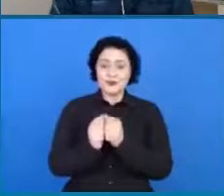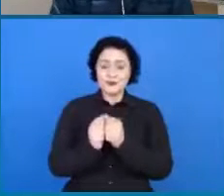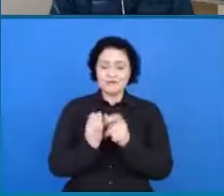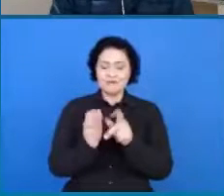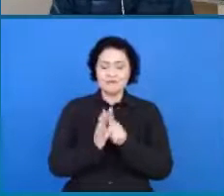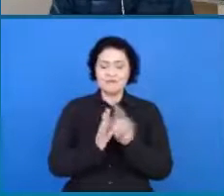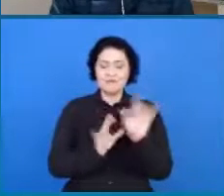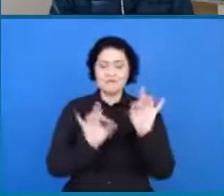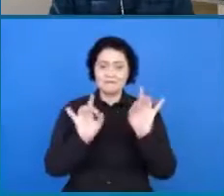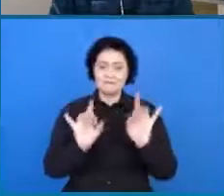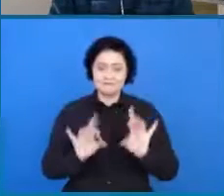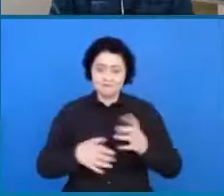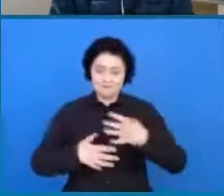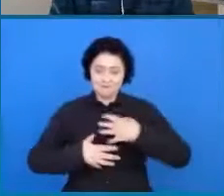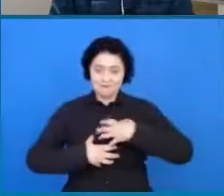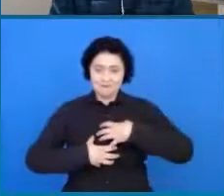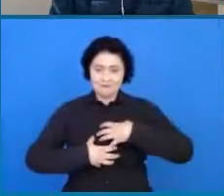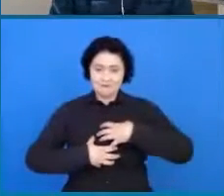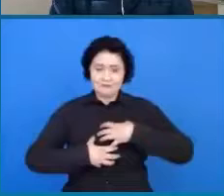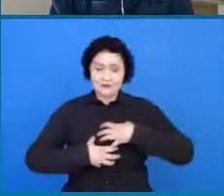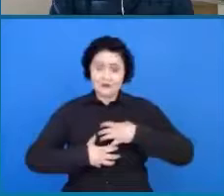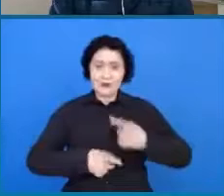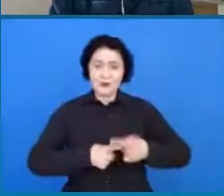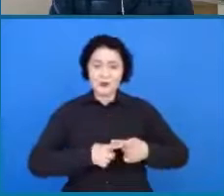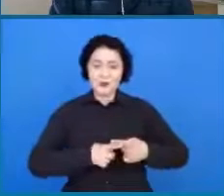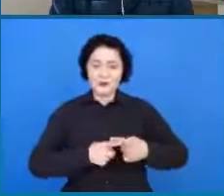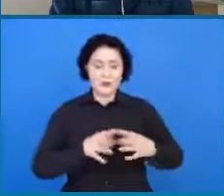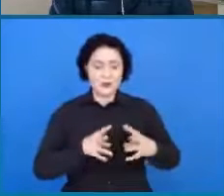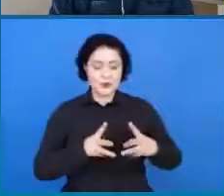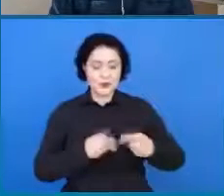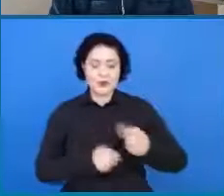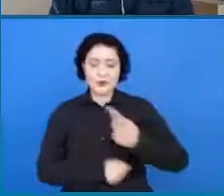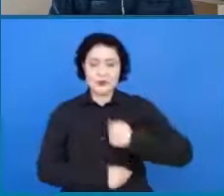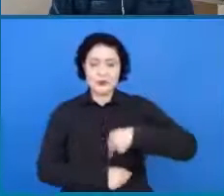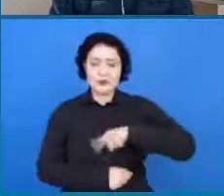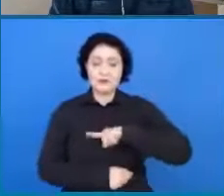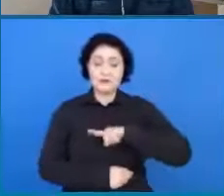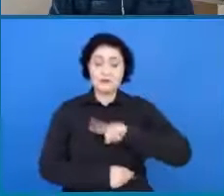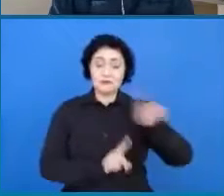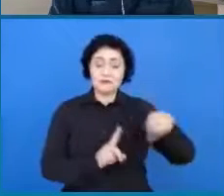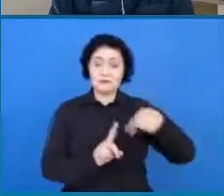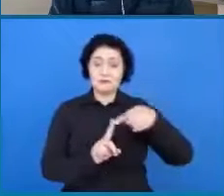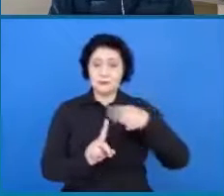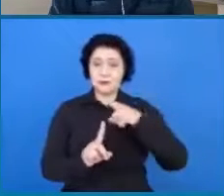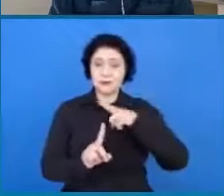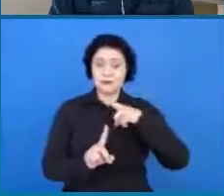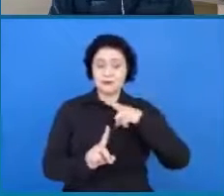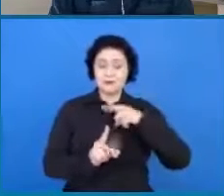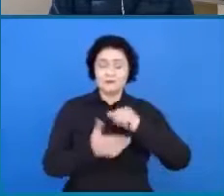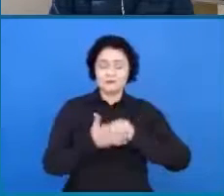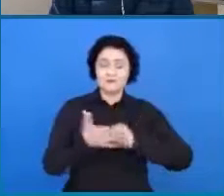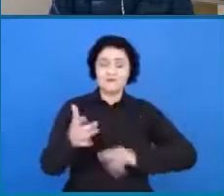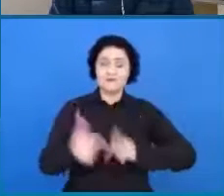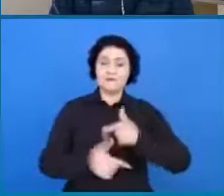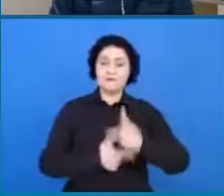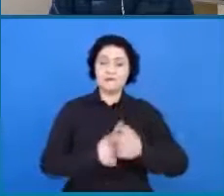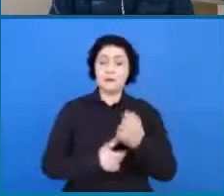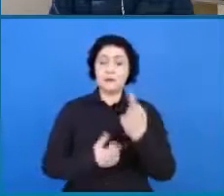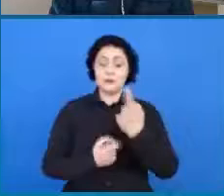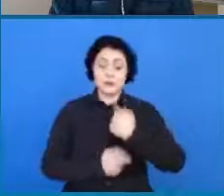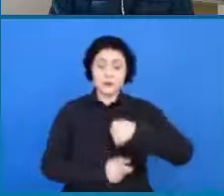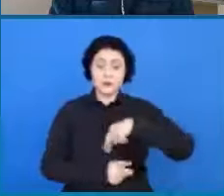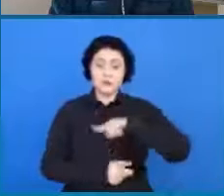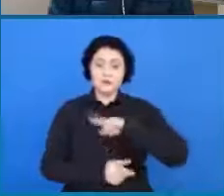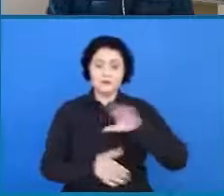muito rica porque na verdade todos nós temos tarefas e deveres a cumprir não é mesmo Alguns de nós